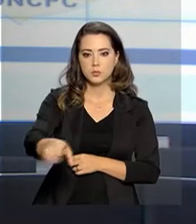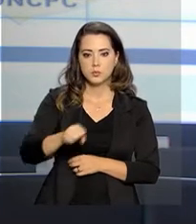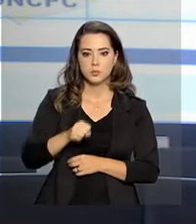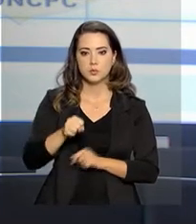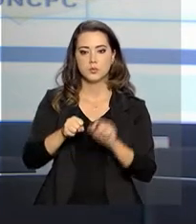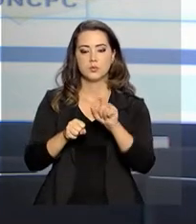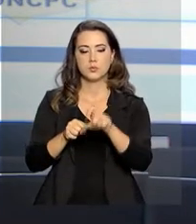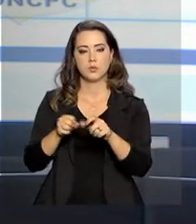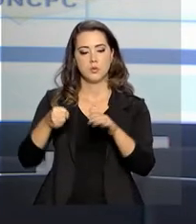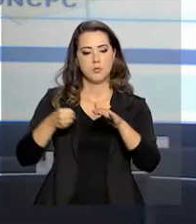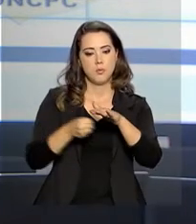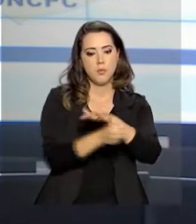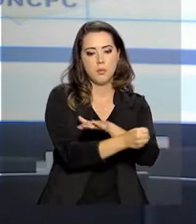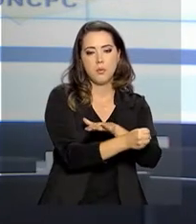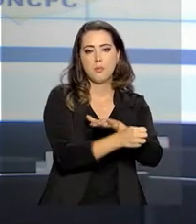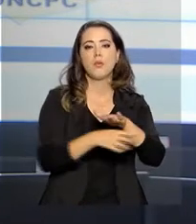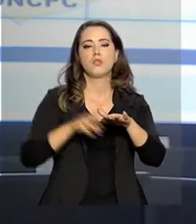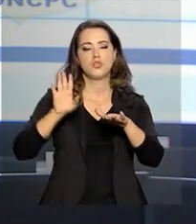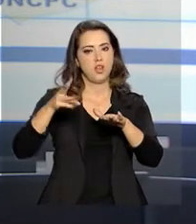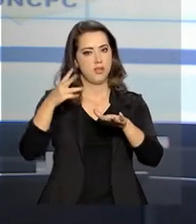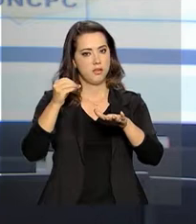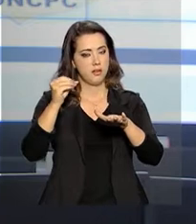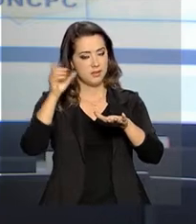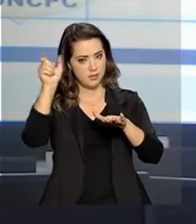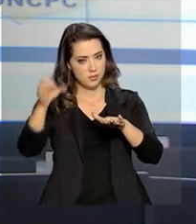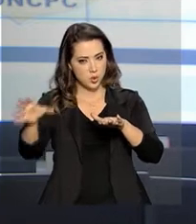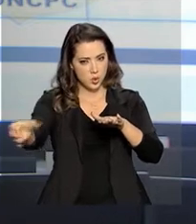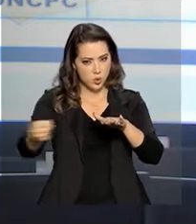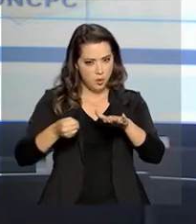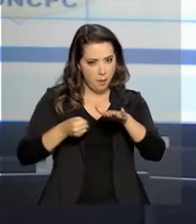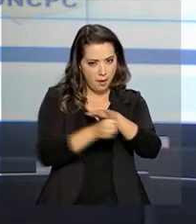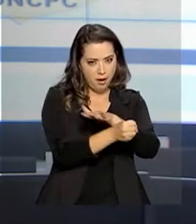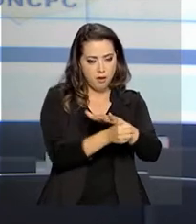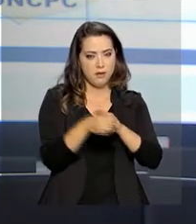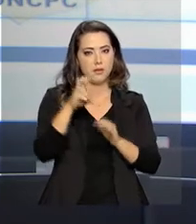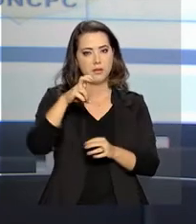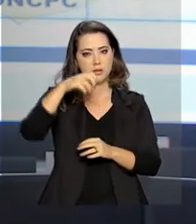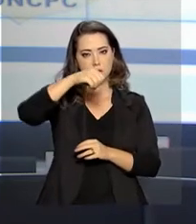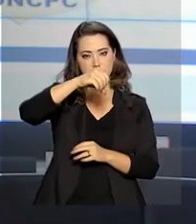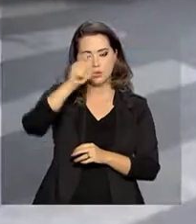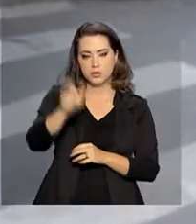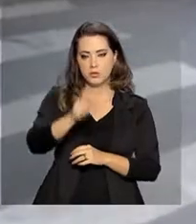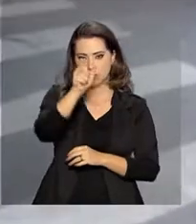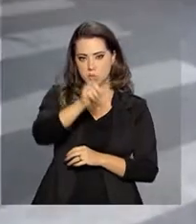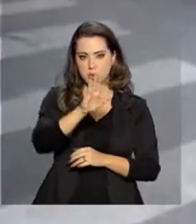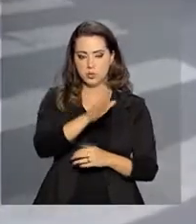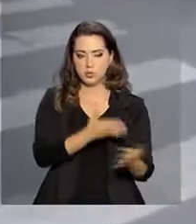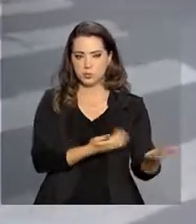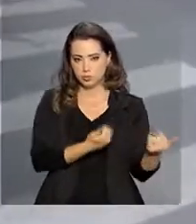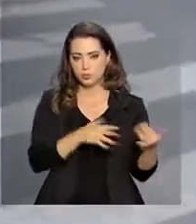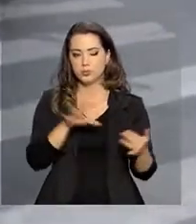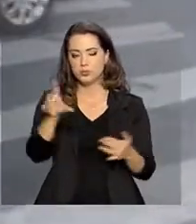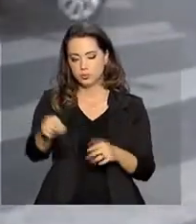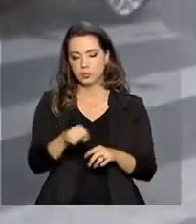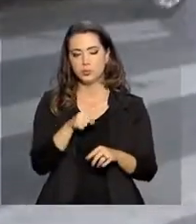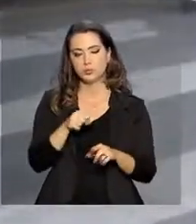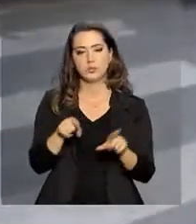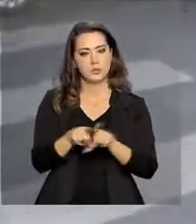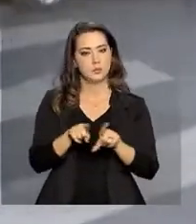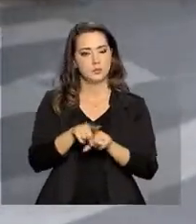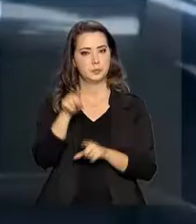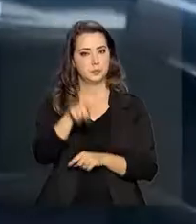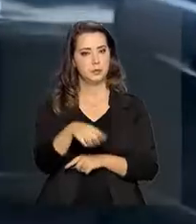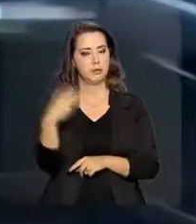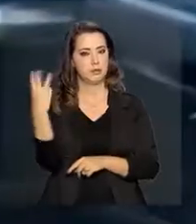300 pessoas foram presas e 59 menores apreendidos esta é a terceira operação do